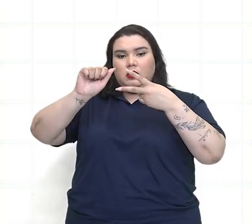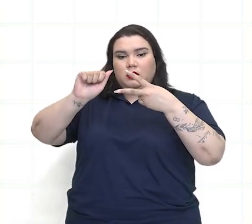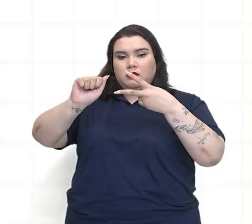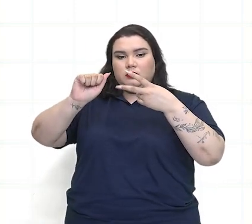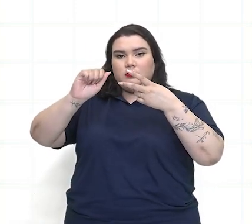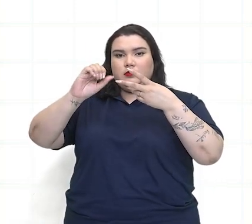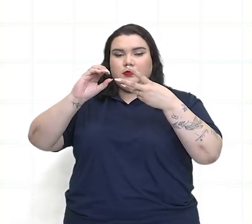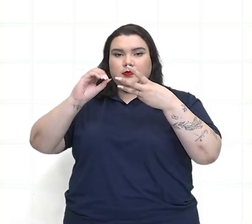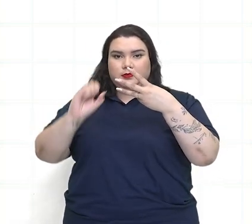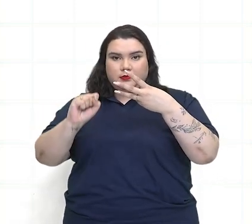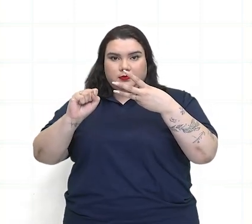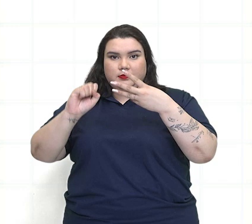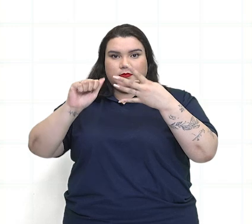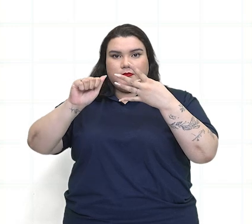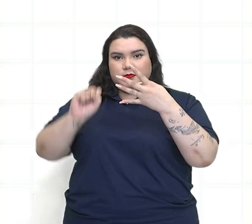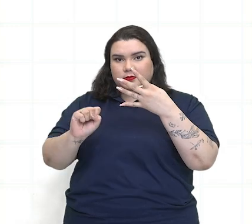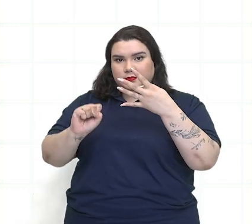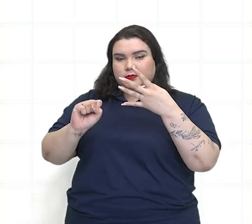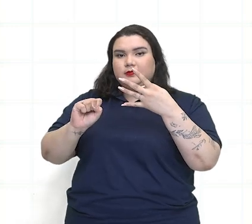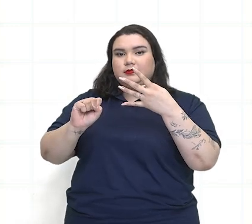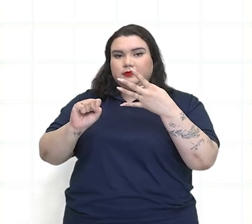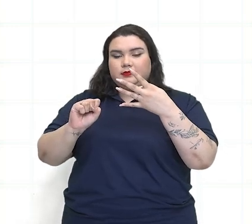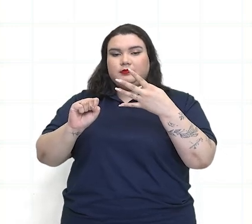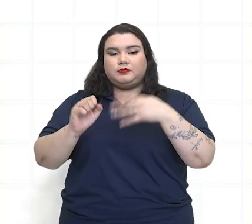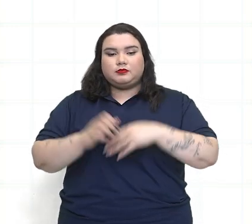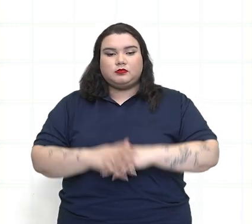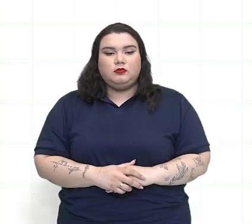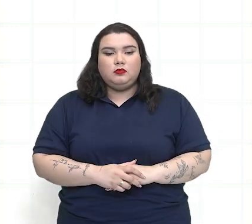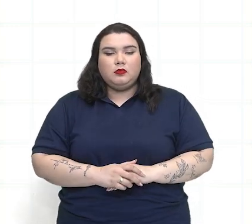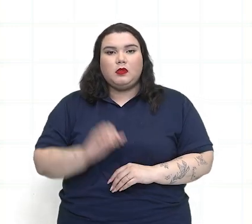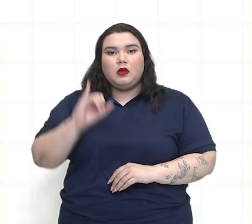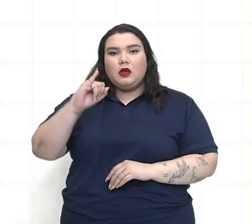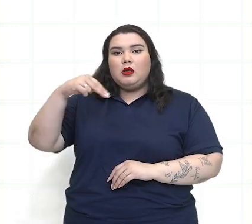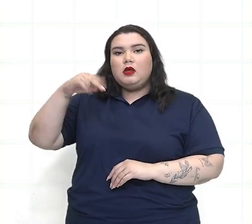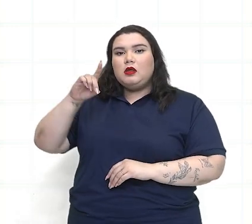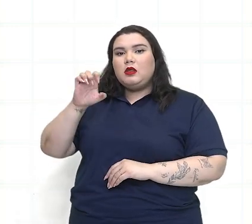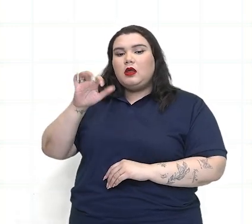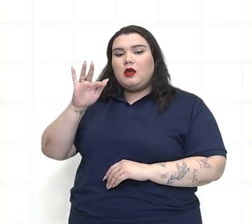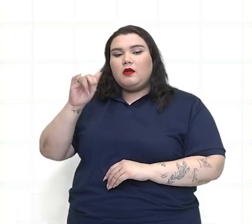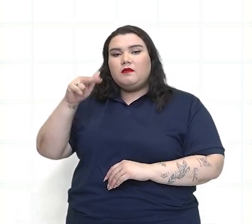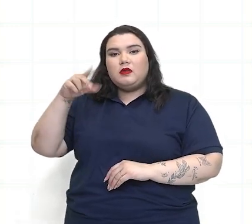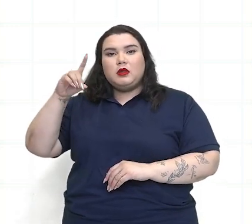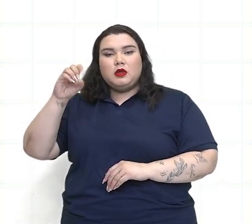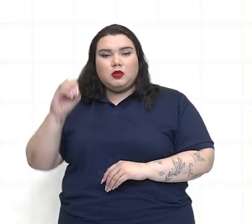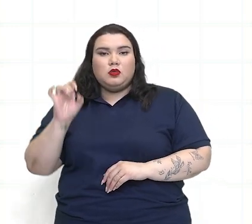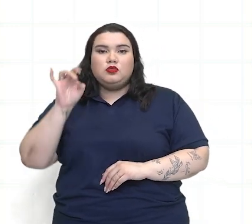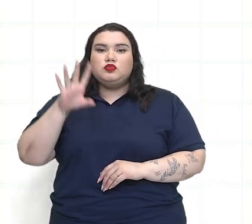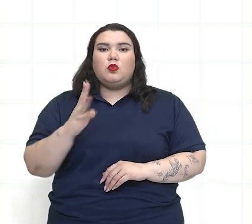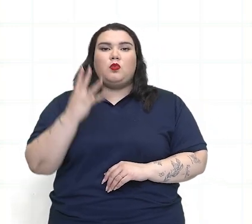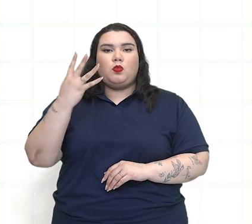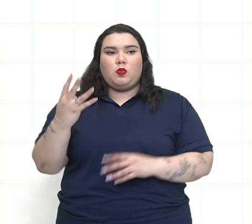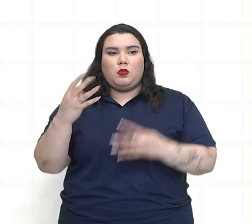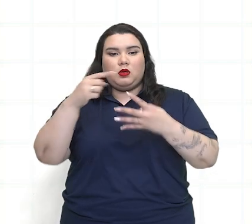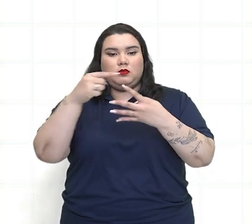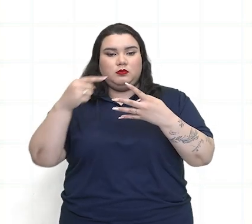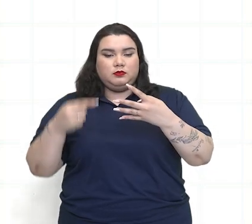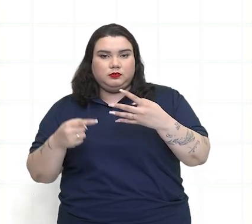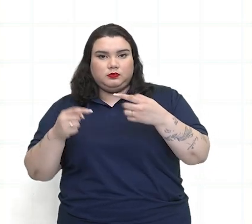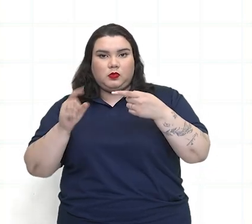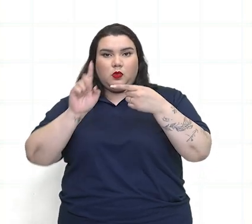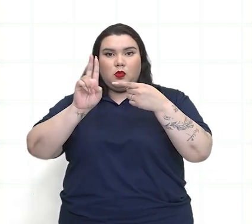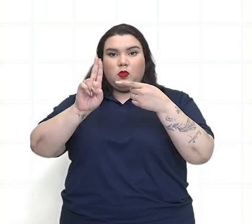O, a, os, as. E os indefinidos também só são 4